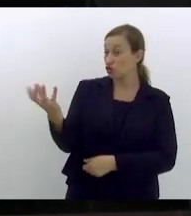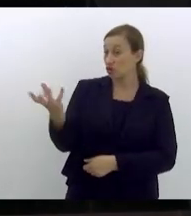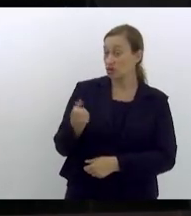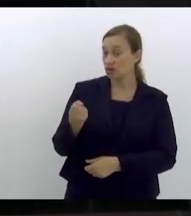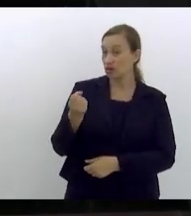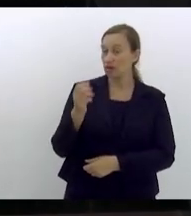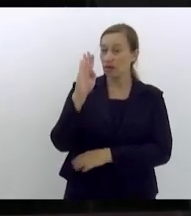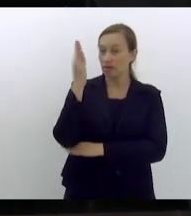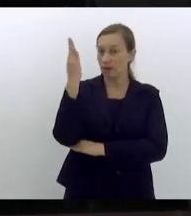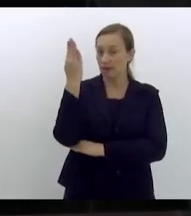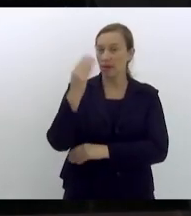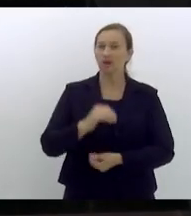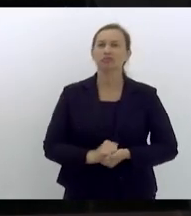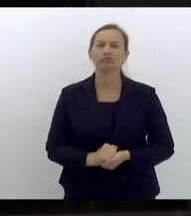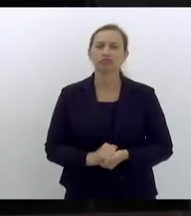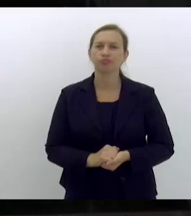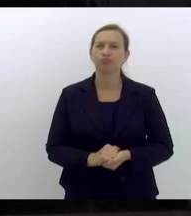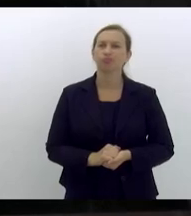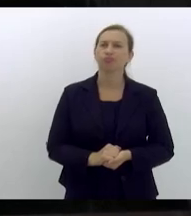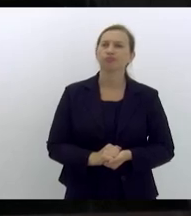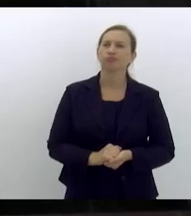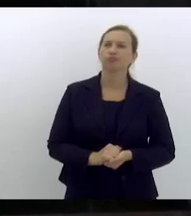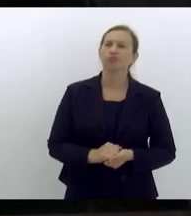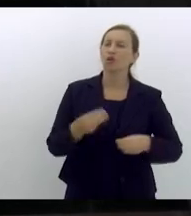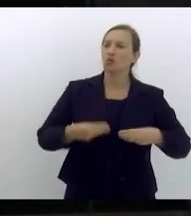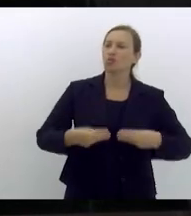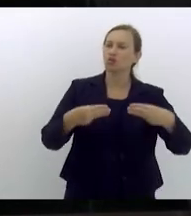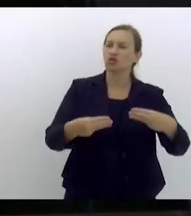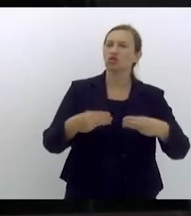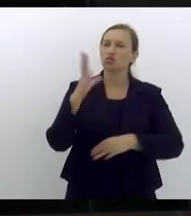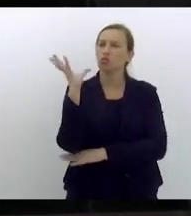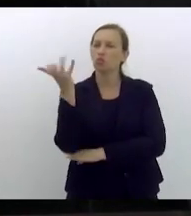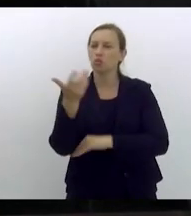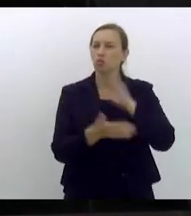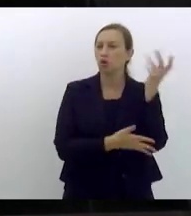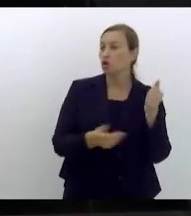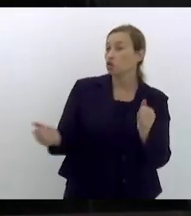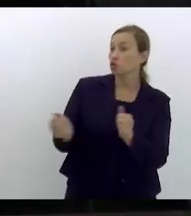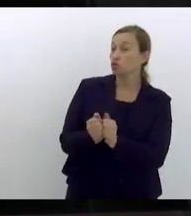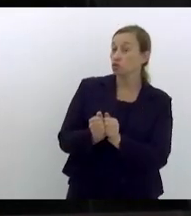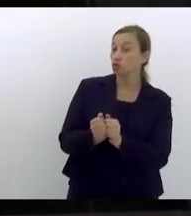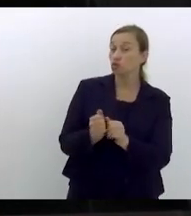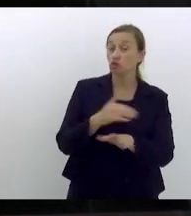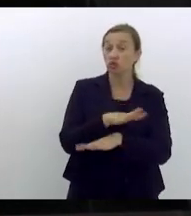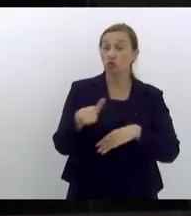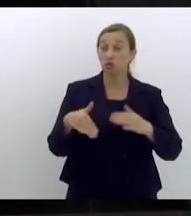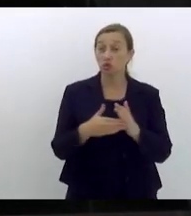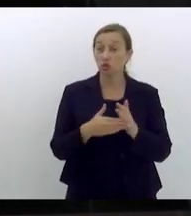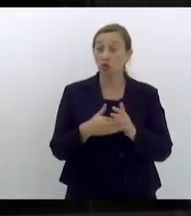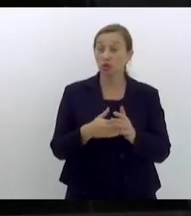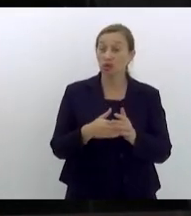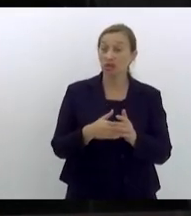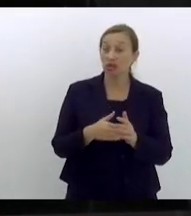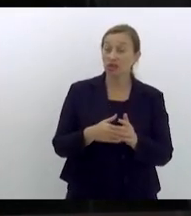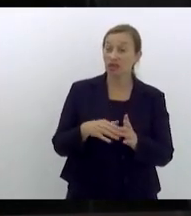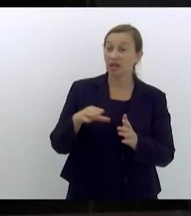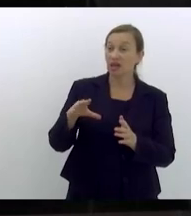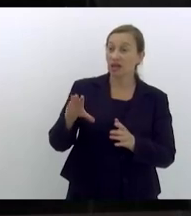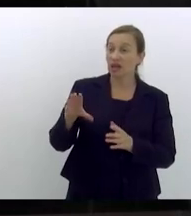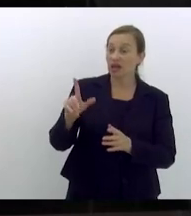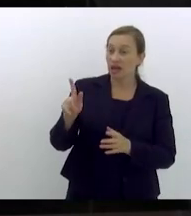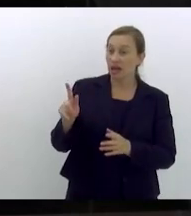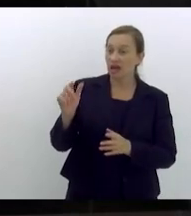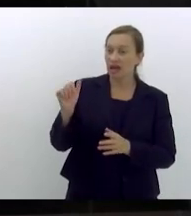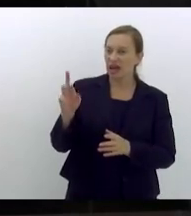madeireiro quando colocou um ministro de Meio Ambiente junto de toda a talha de garimpeiros irregulares e